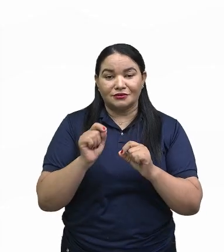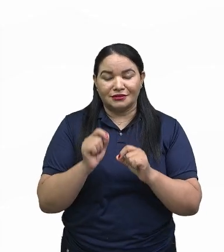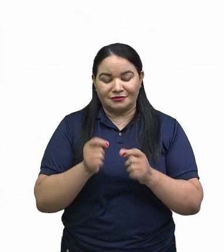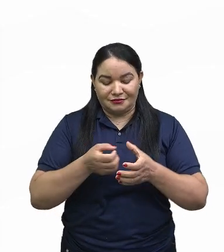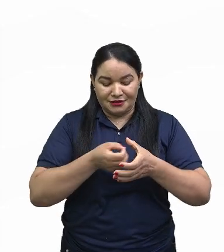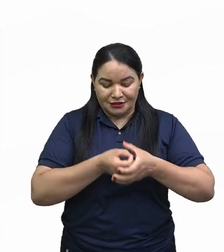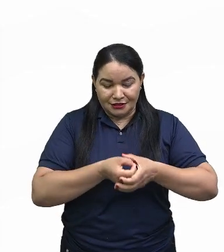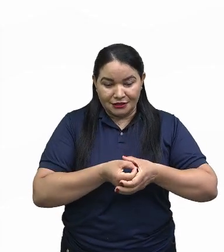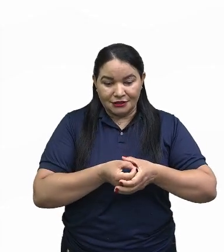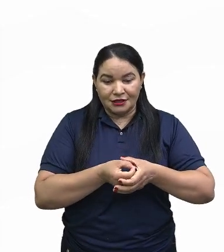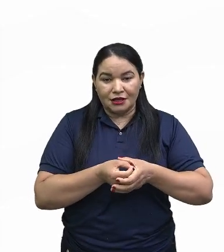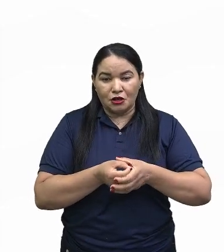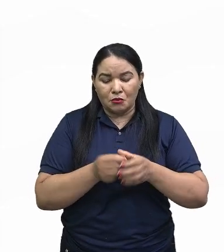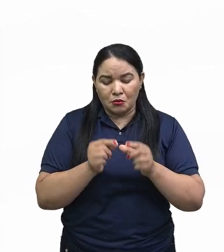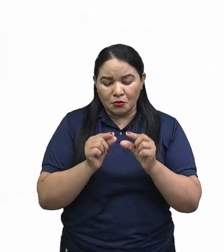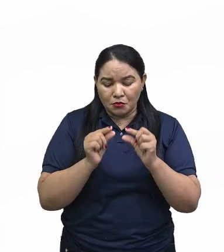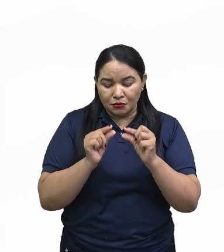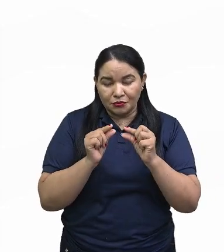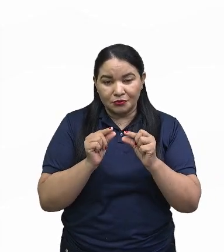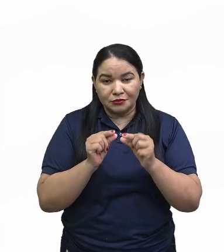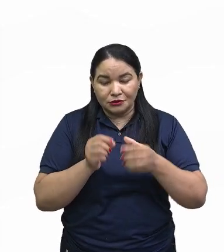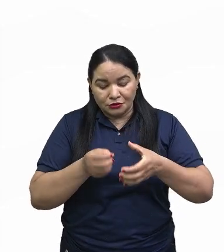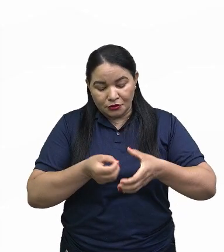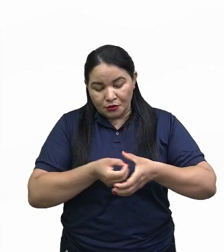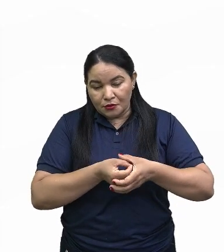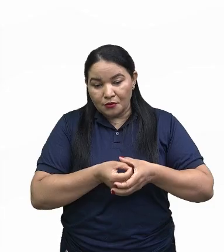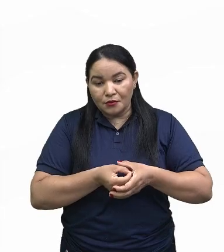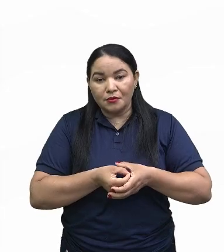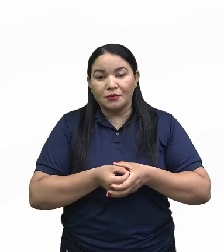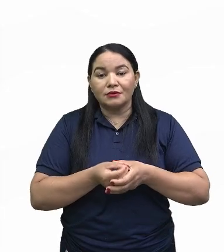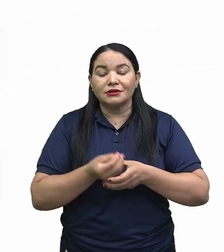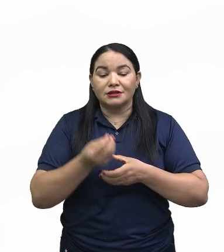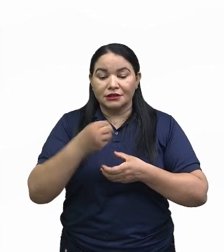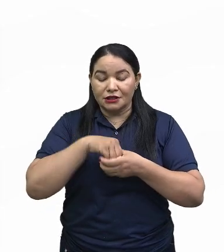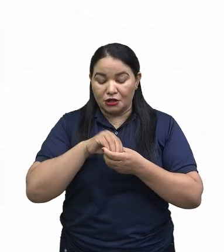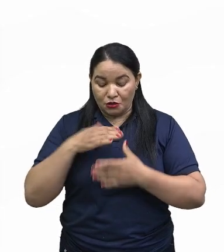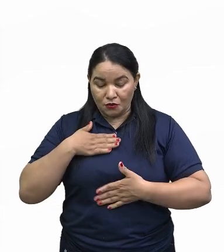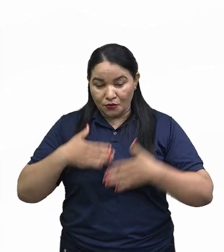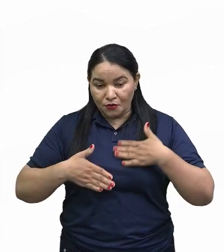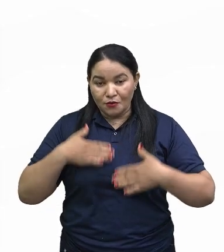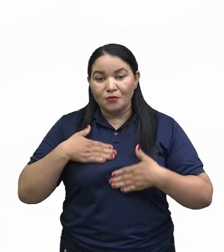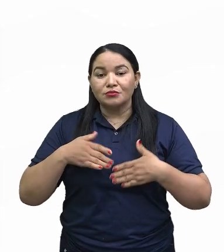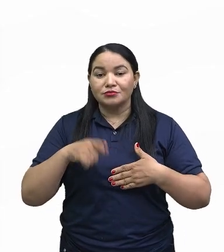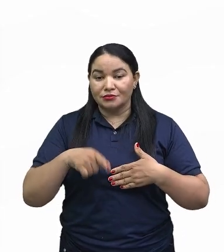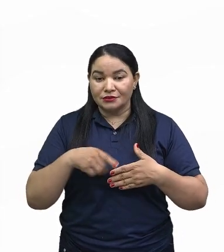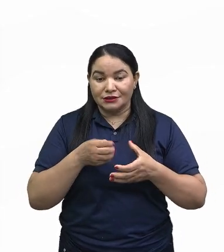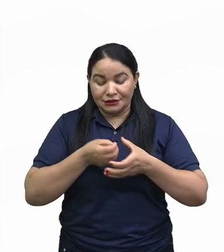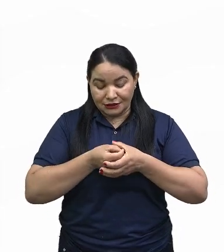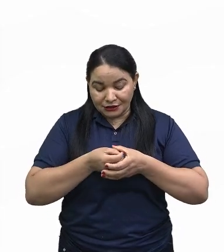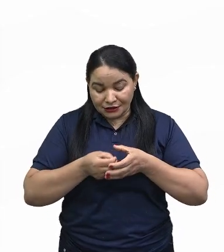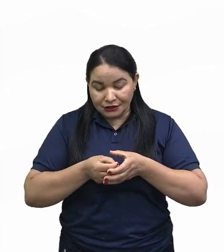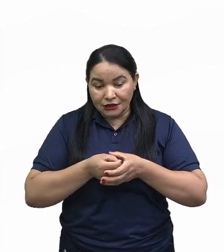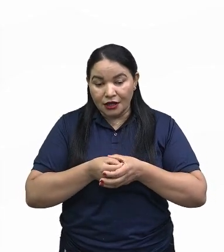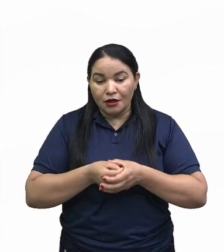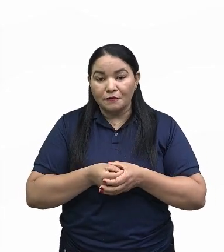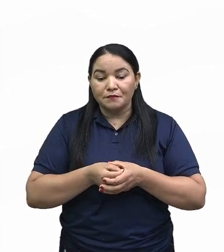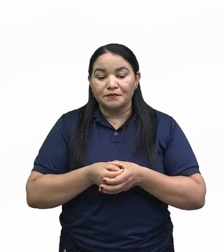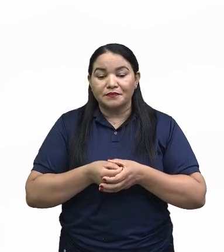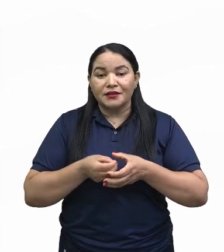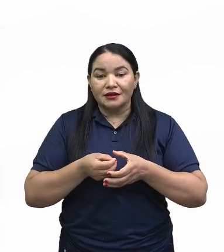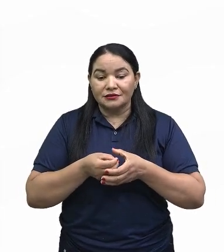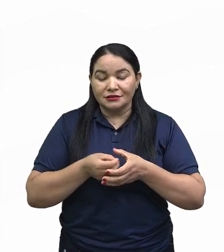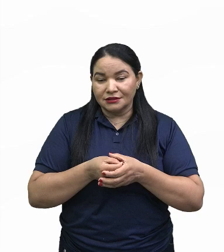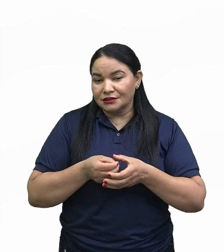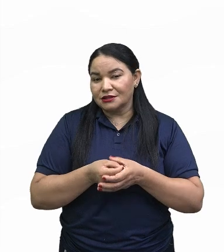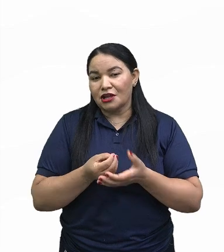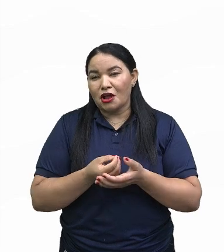Então, a menor unidade que vai compor um organismo vivo é uma célula, né? E aí a gente vai encontrar células do